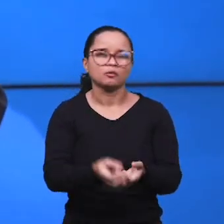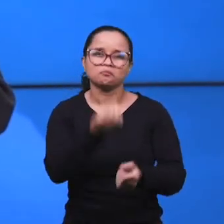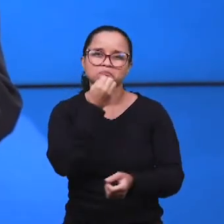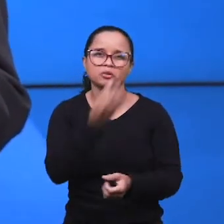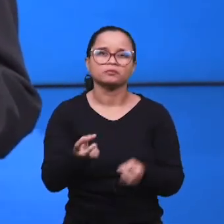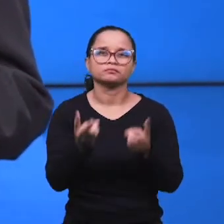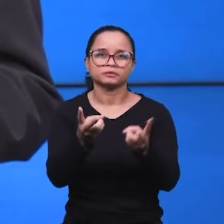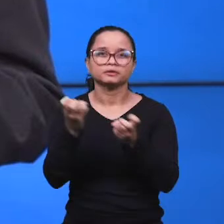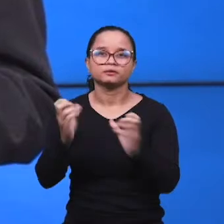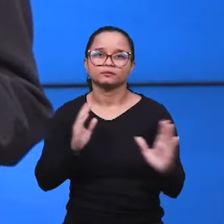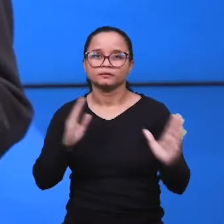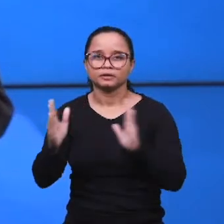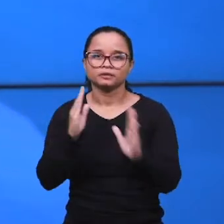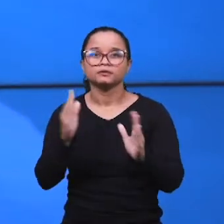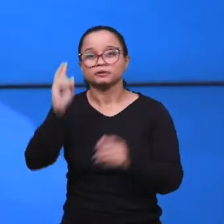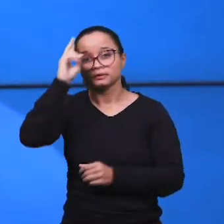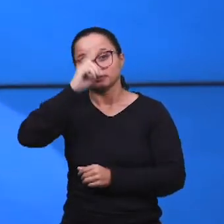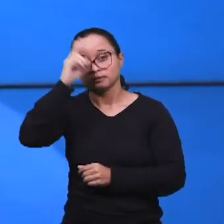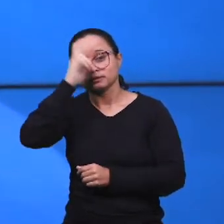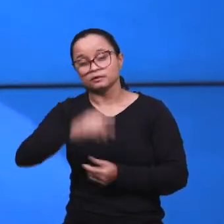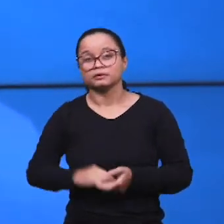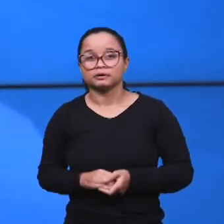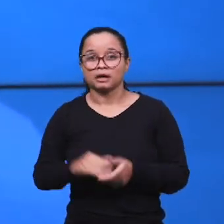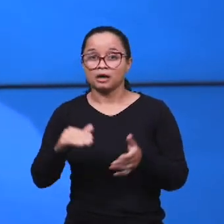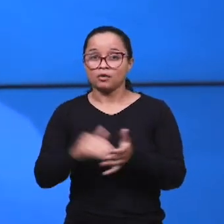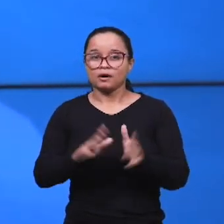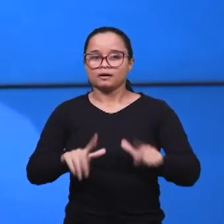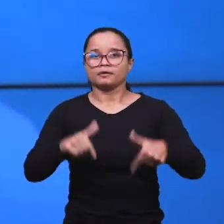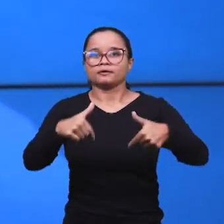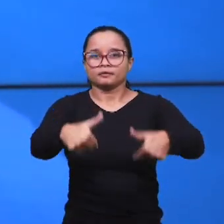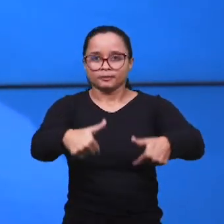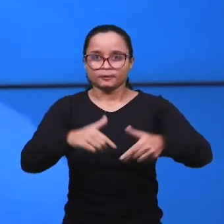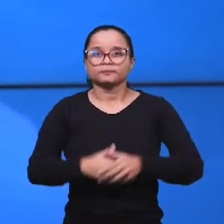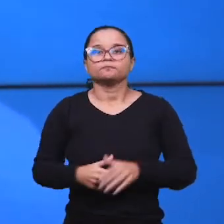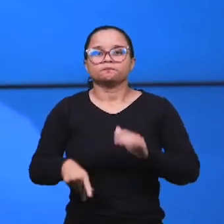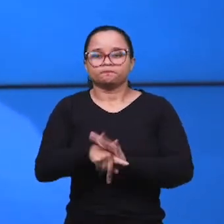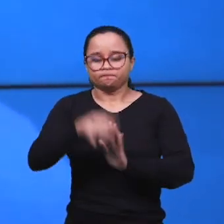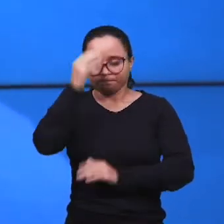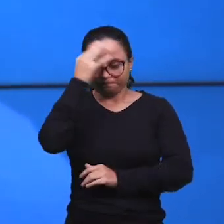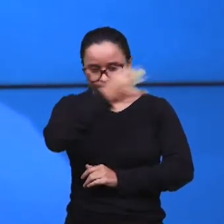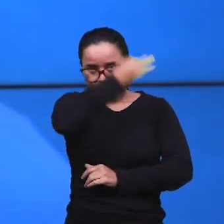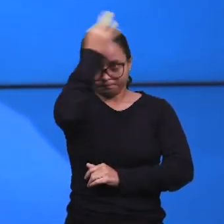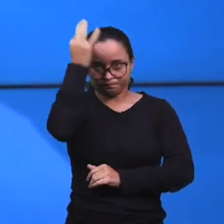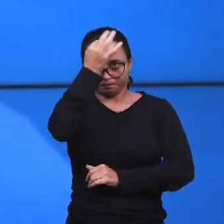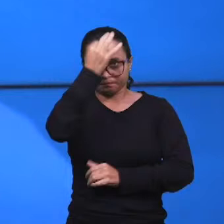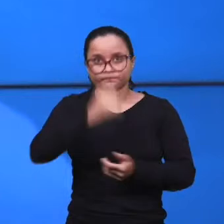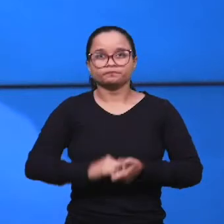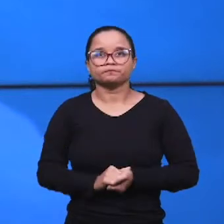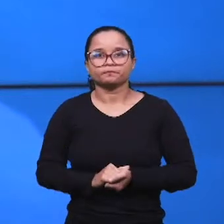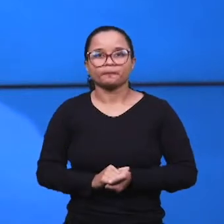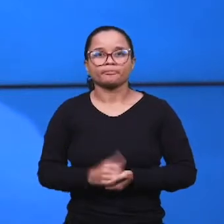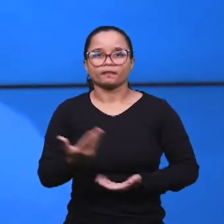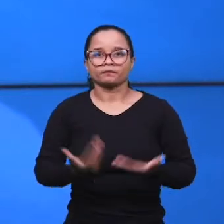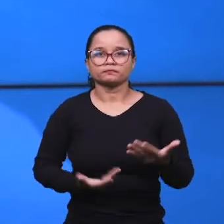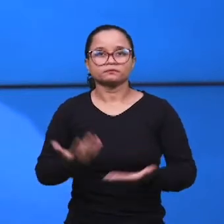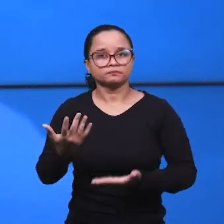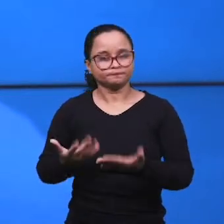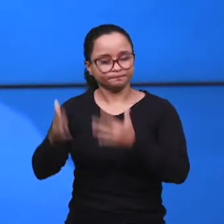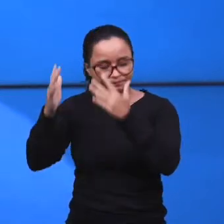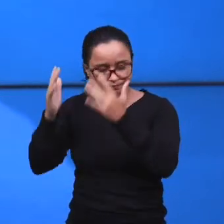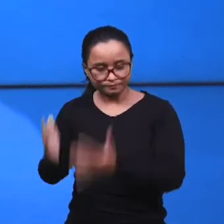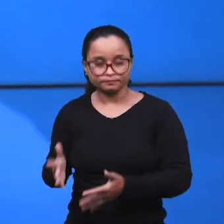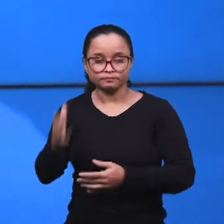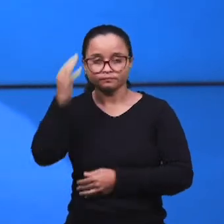o momento histórico em que se deu a última manifestação do Espírito Santo sobre a vida da igreja, quando